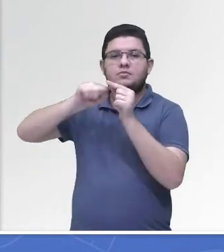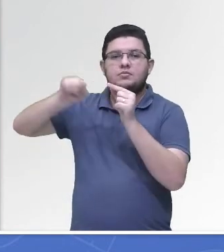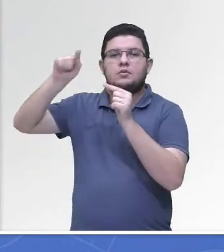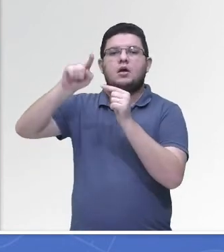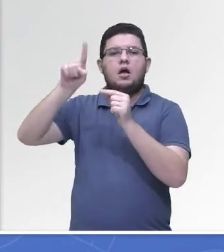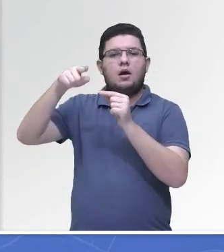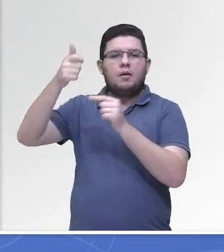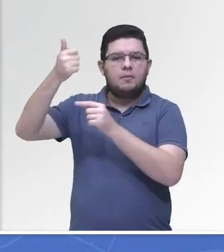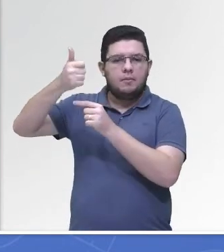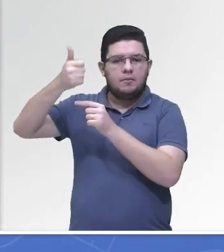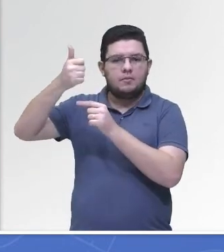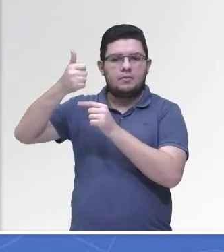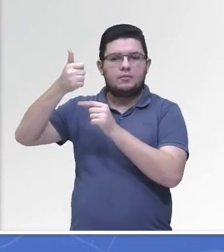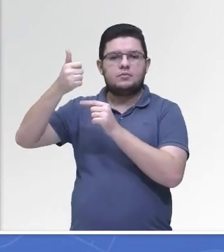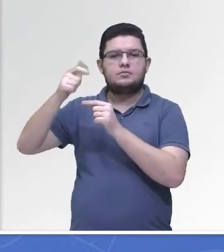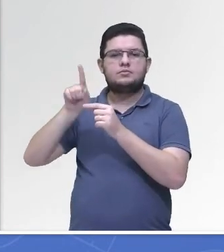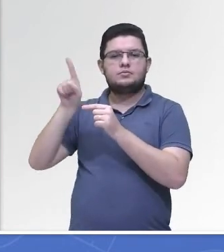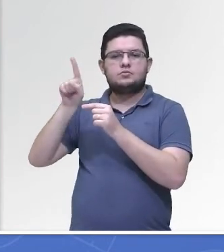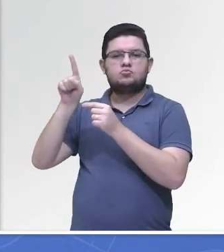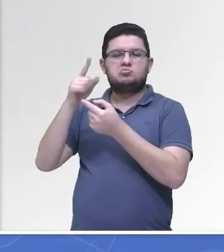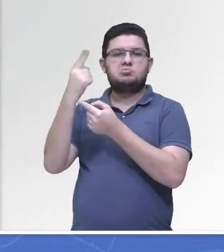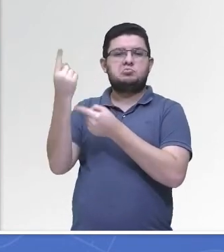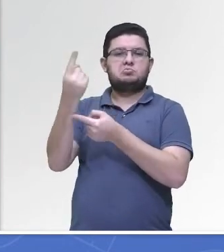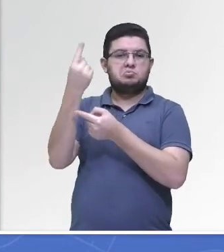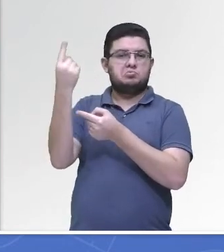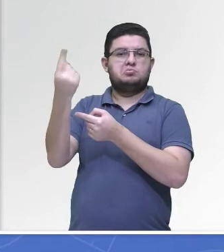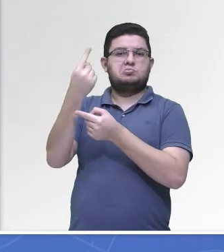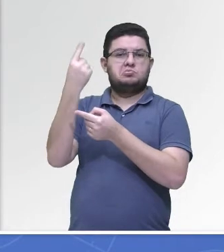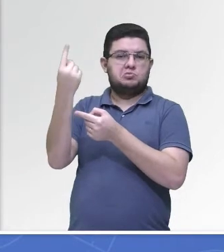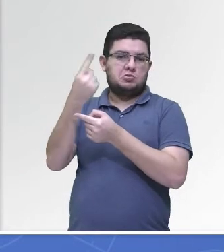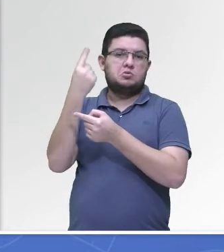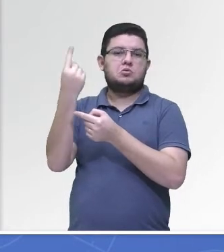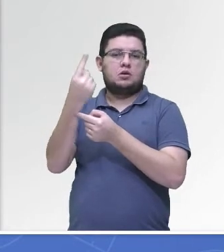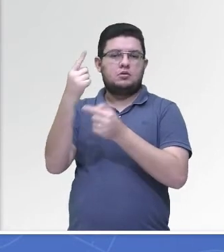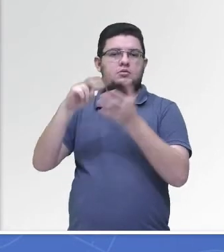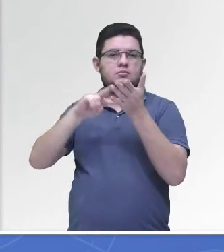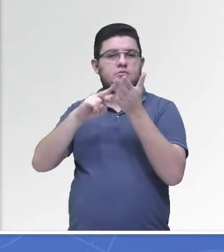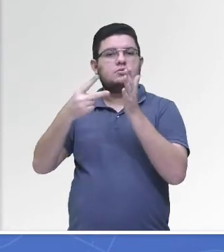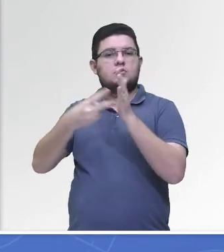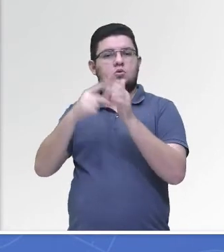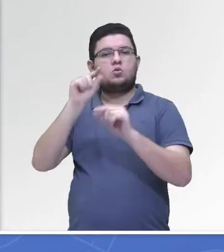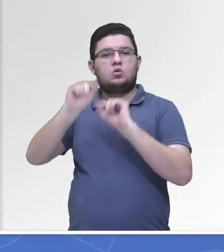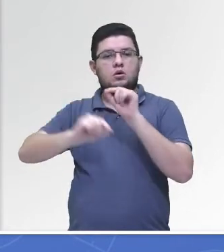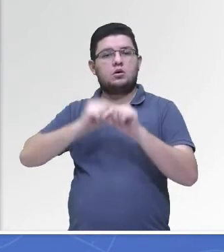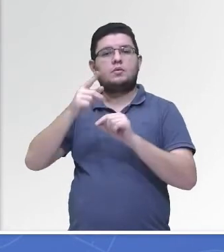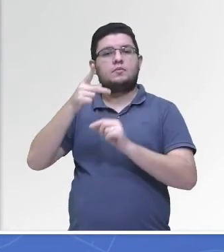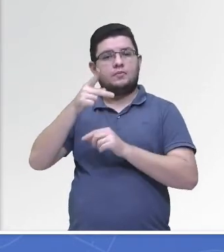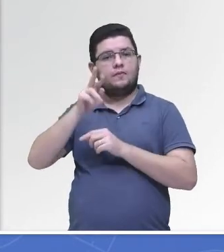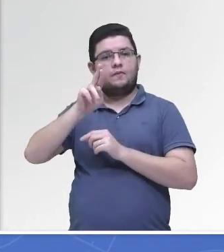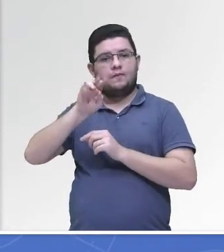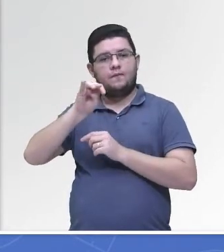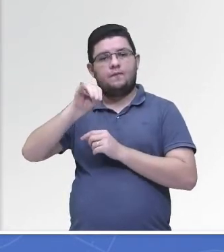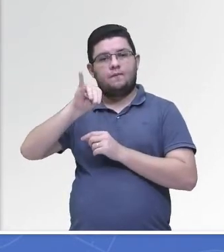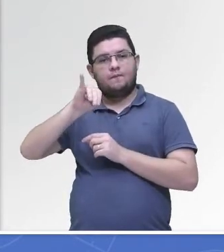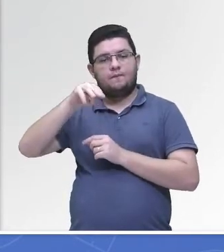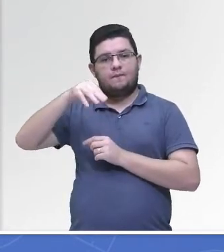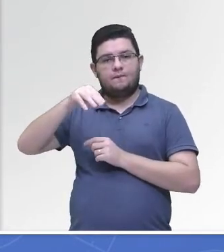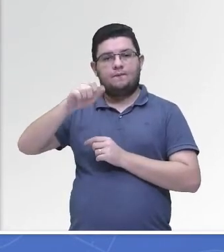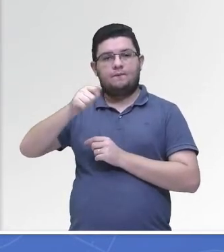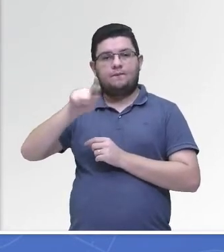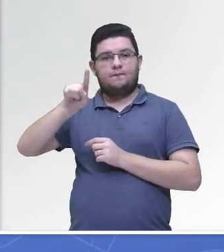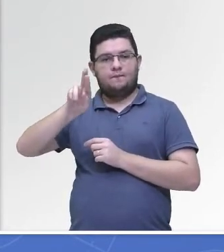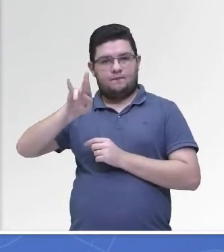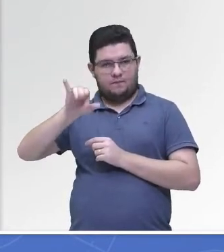2, 3, 4. Esses carbonos das extremidades, eles são carbonos primários. Mas